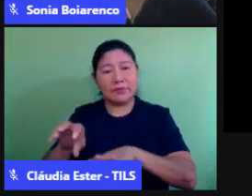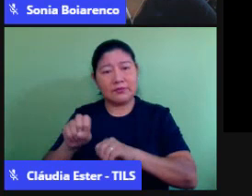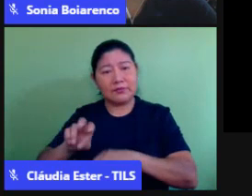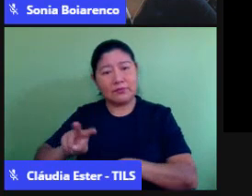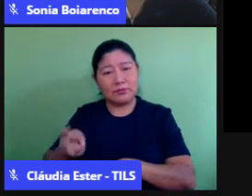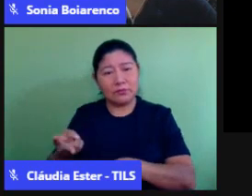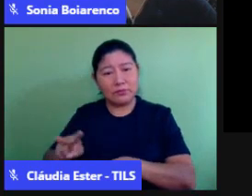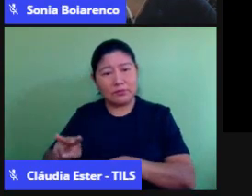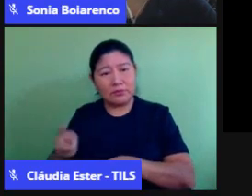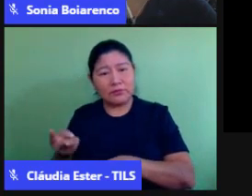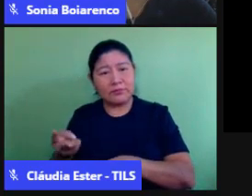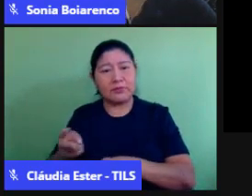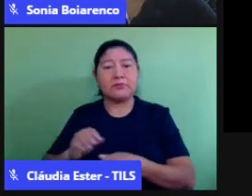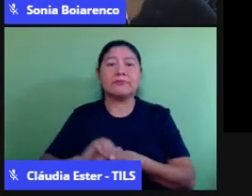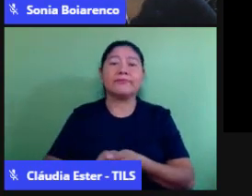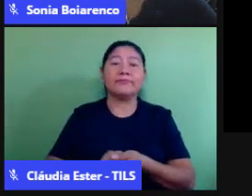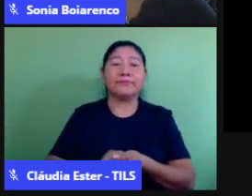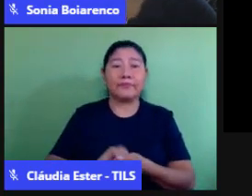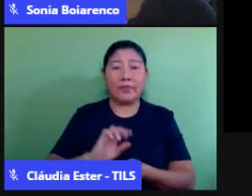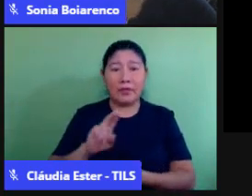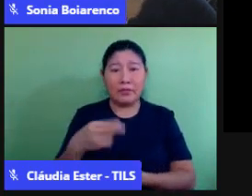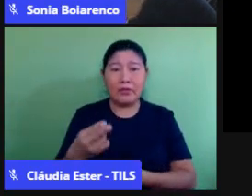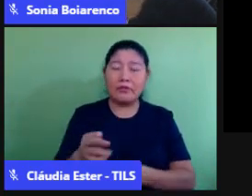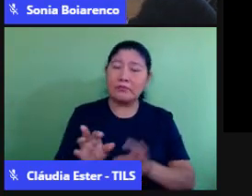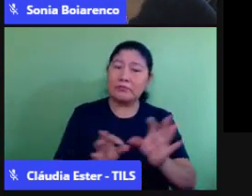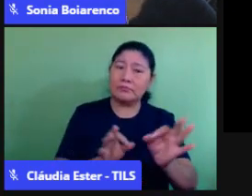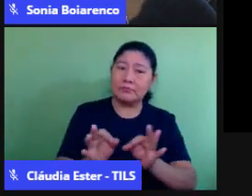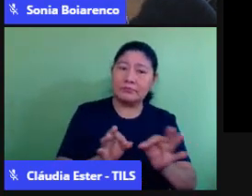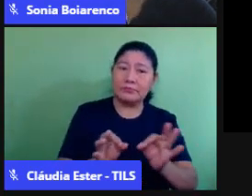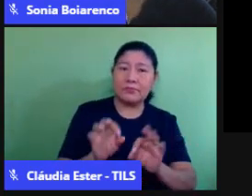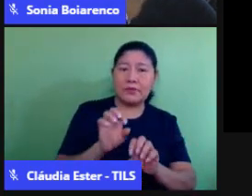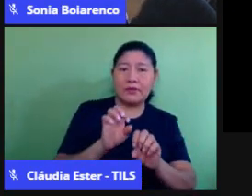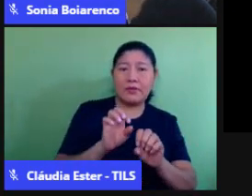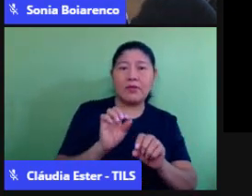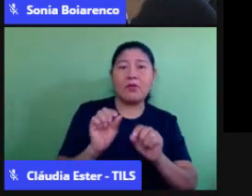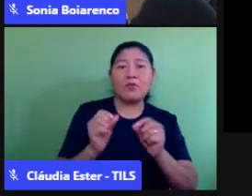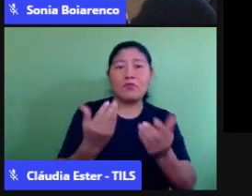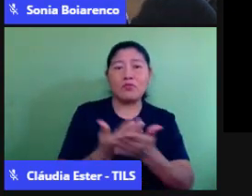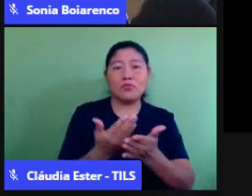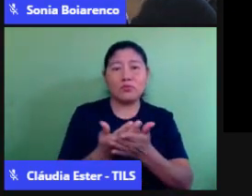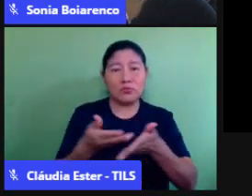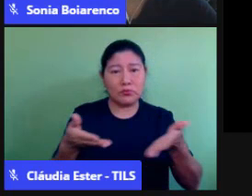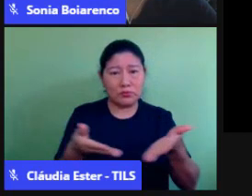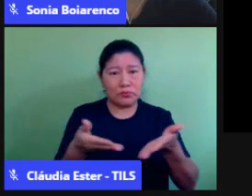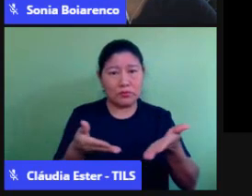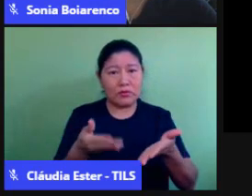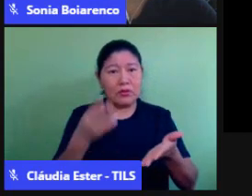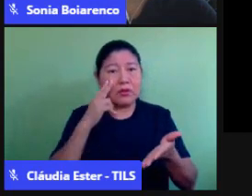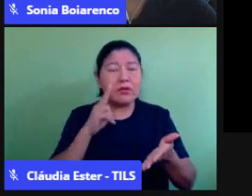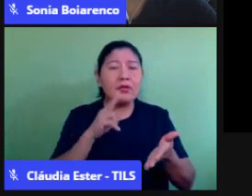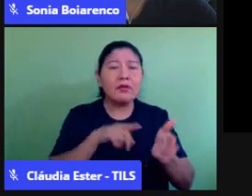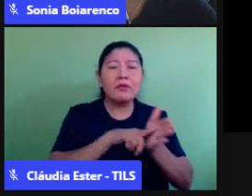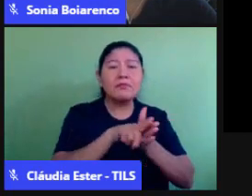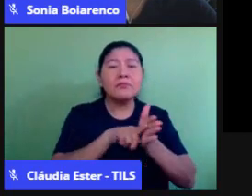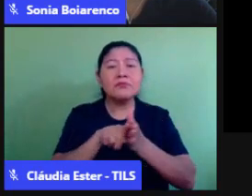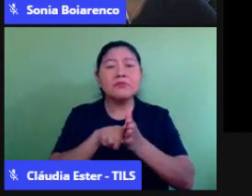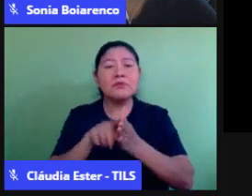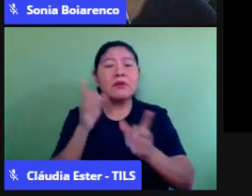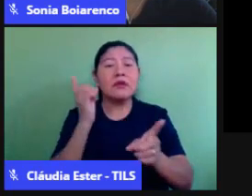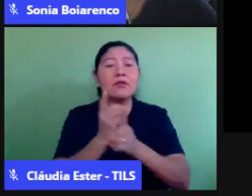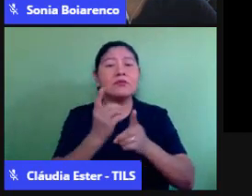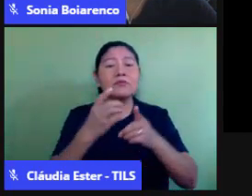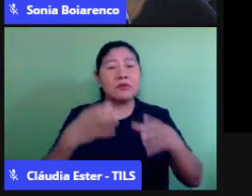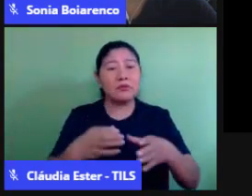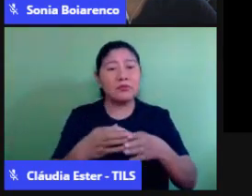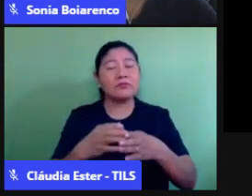Bem, nossas formações, diálogos e orientações podem ser encontradas, né, no YouTube, por meio